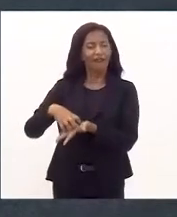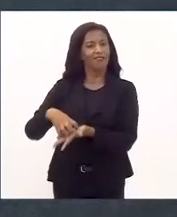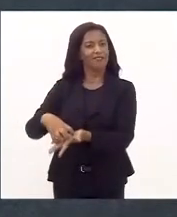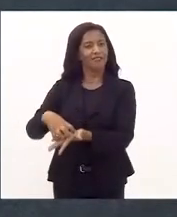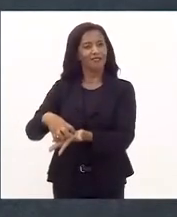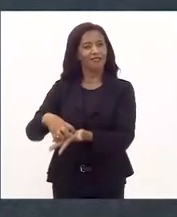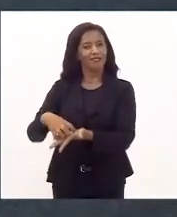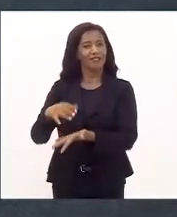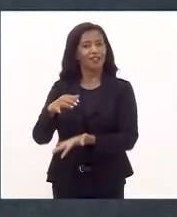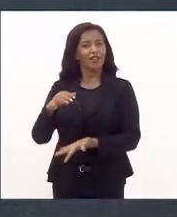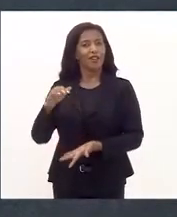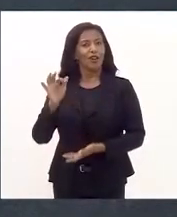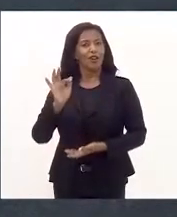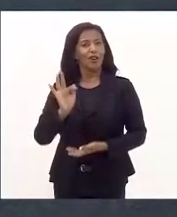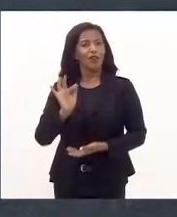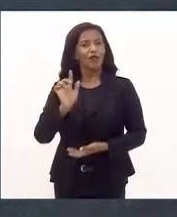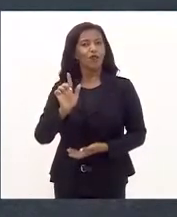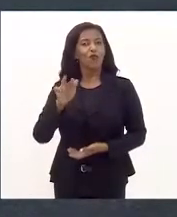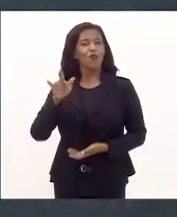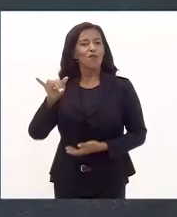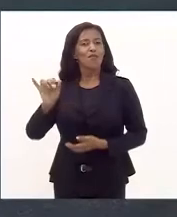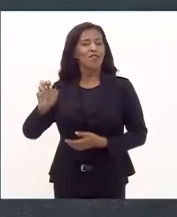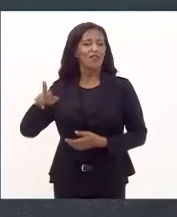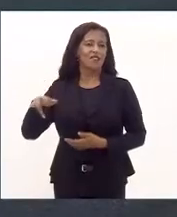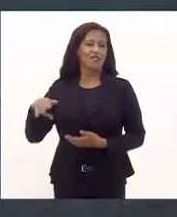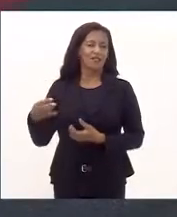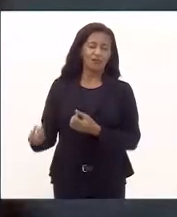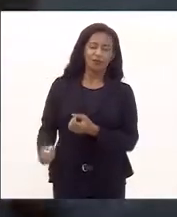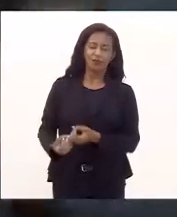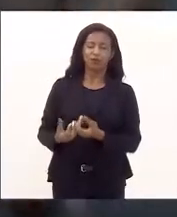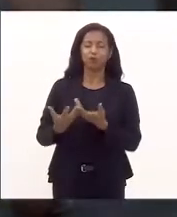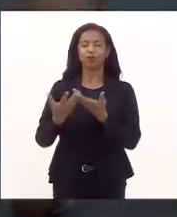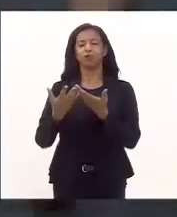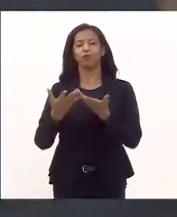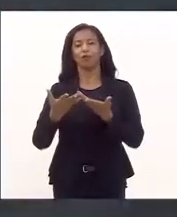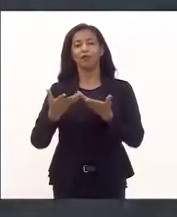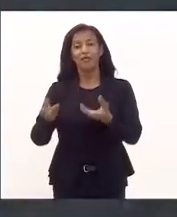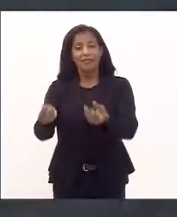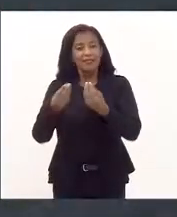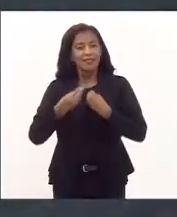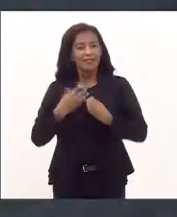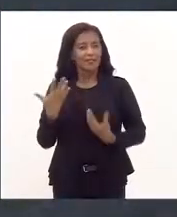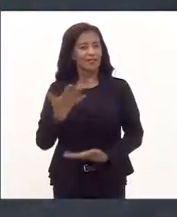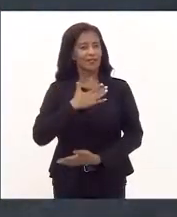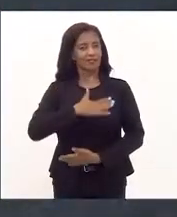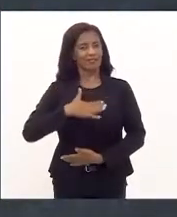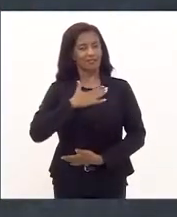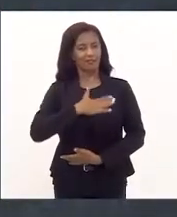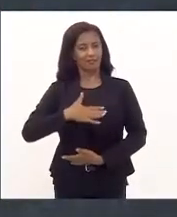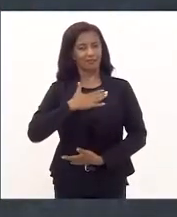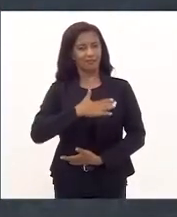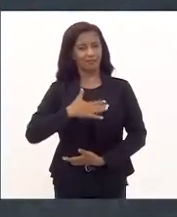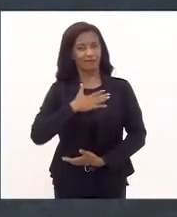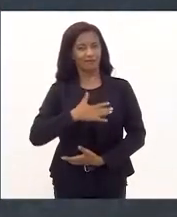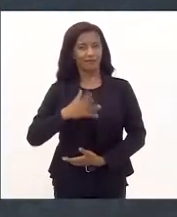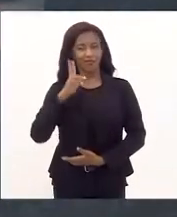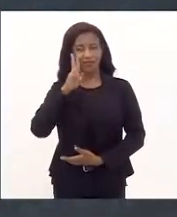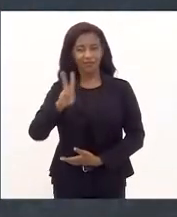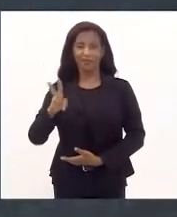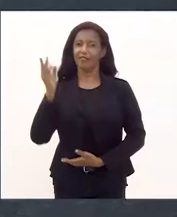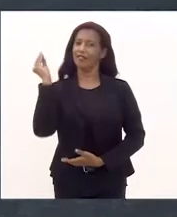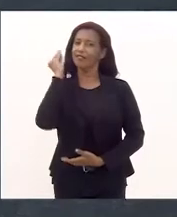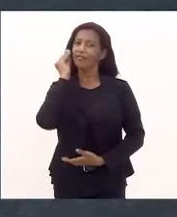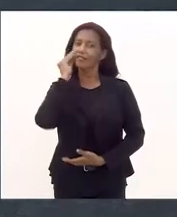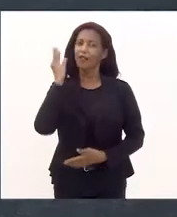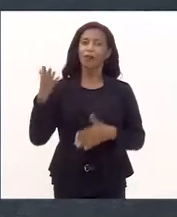né, fluminense, fruindo e dando a todos nós a satisfação e o prazer de ver e de assistir.